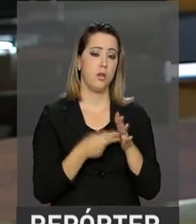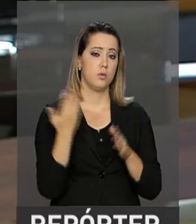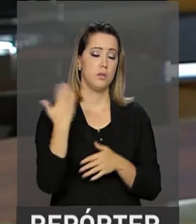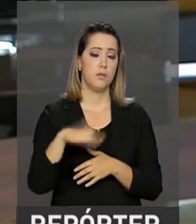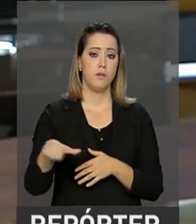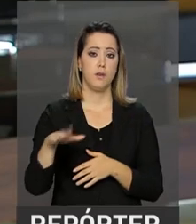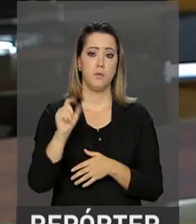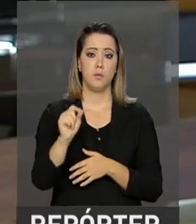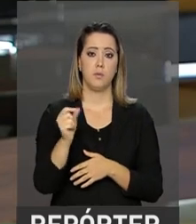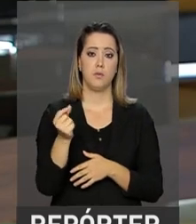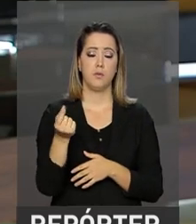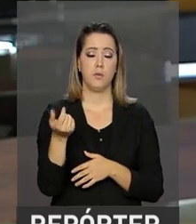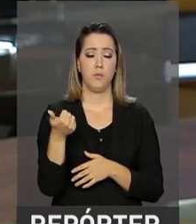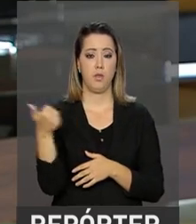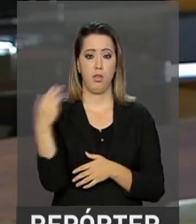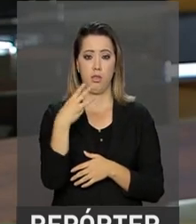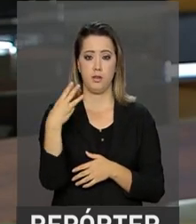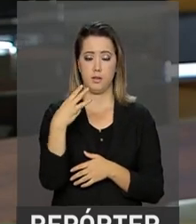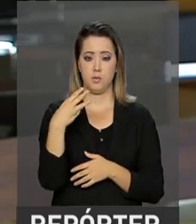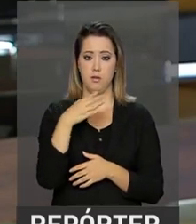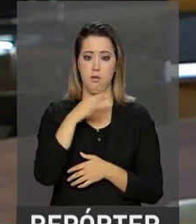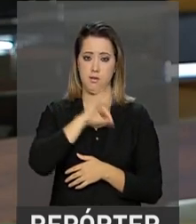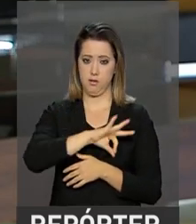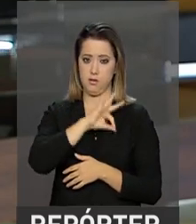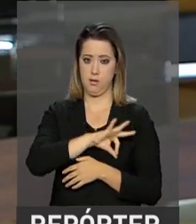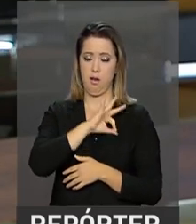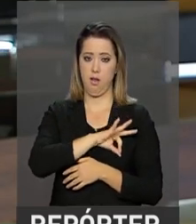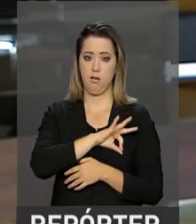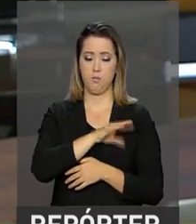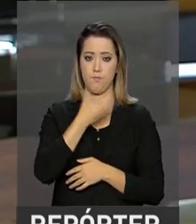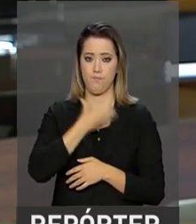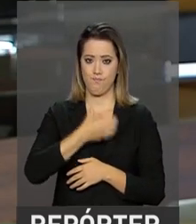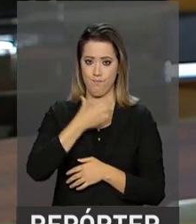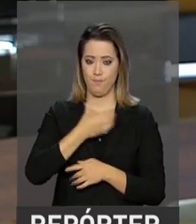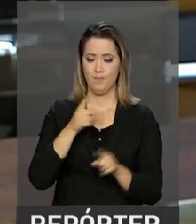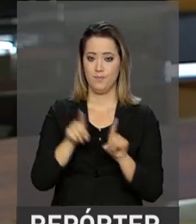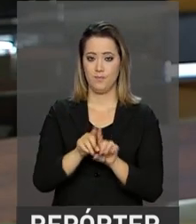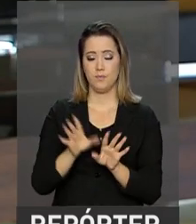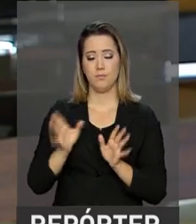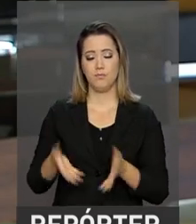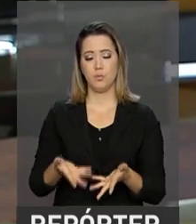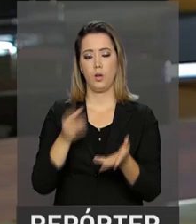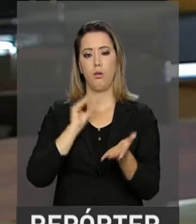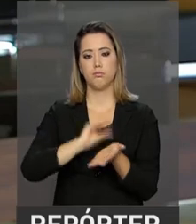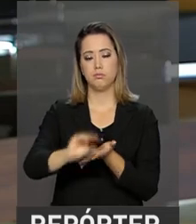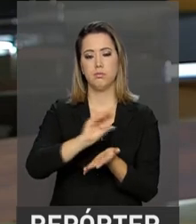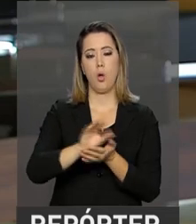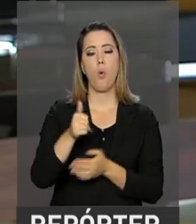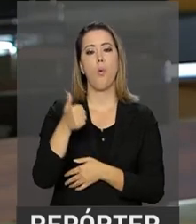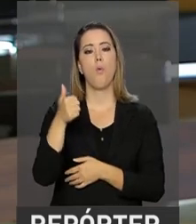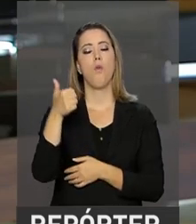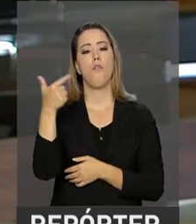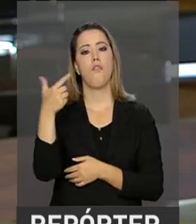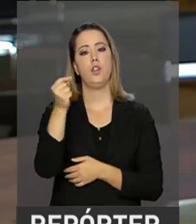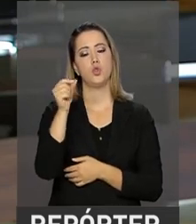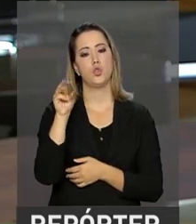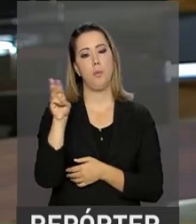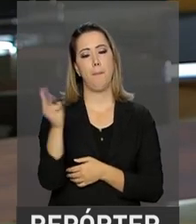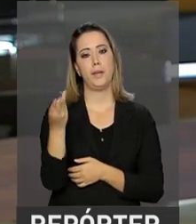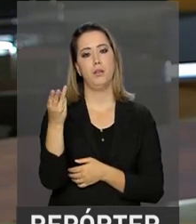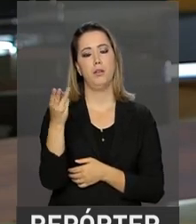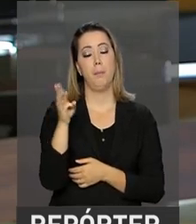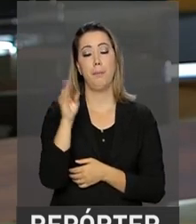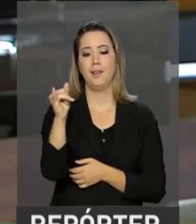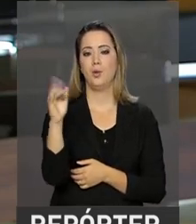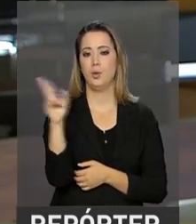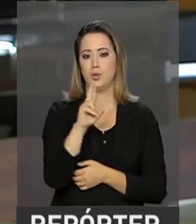metade do 13º o pagamento Vai representar uma injeção Extra na economia de quase R 20 bilhões de reais